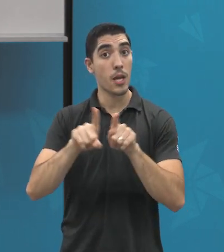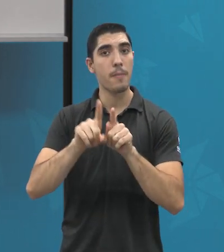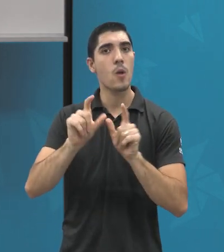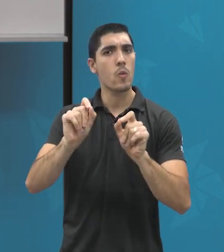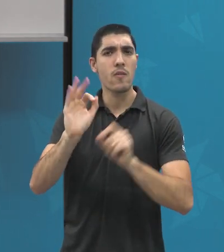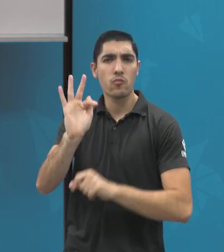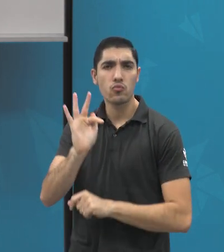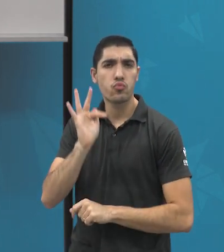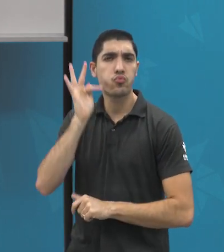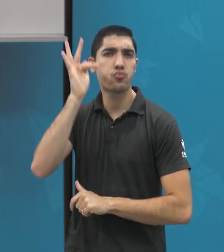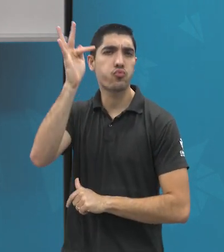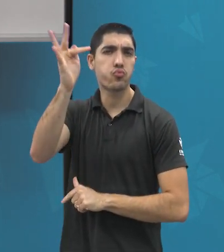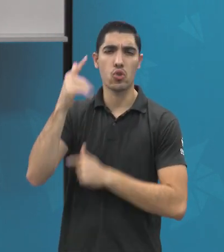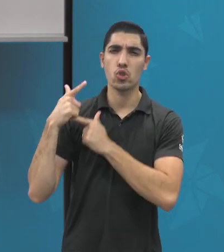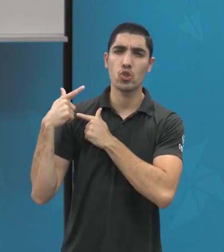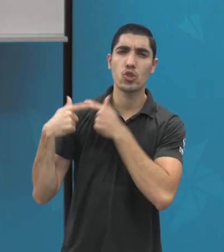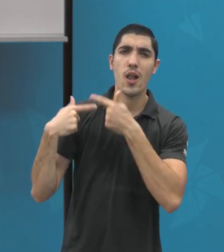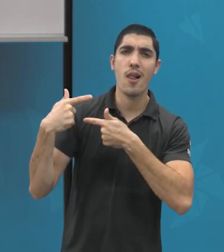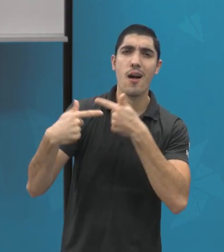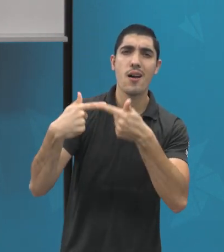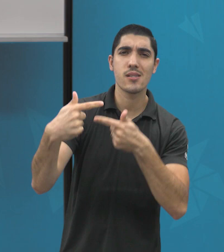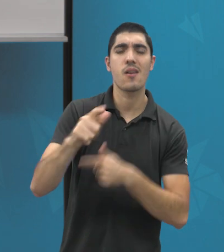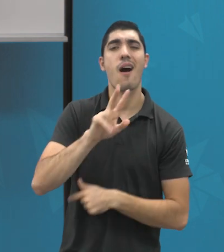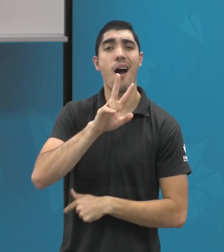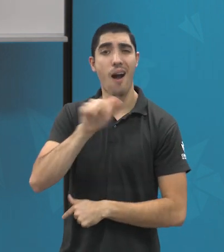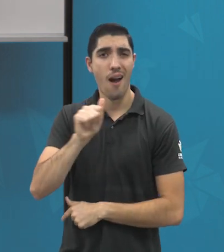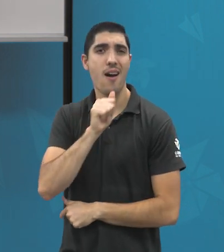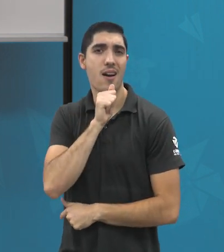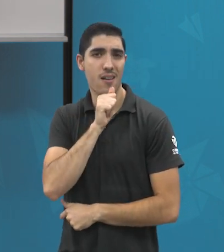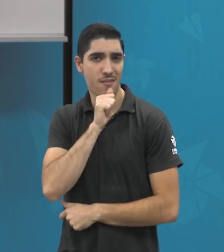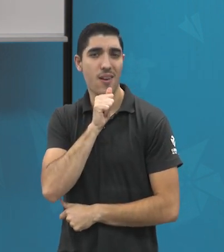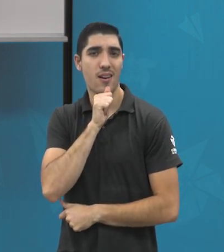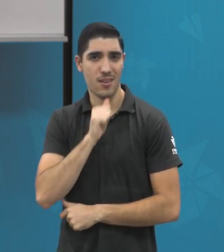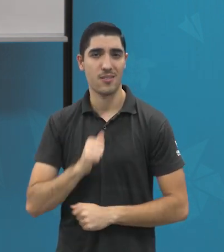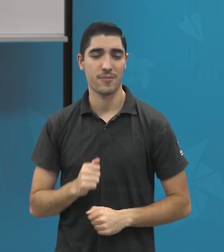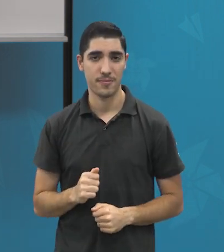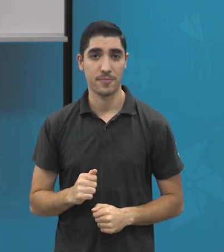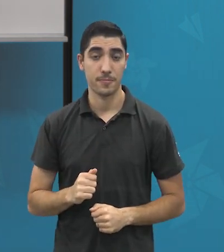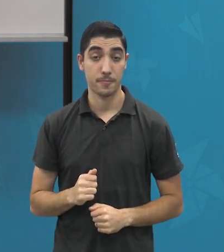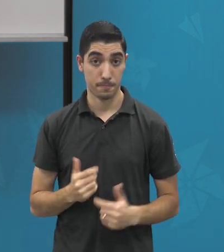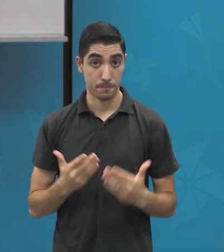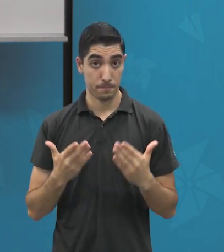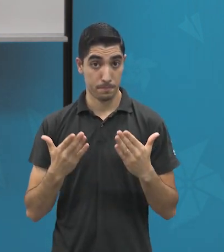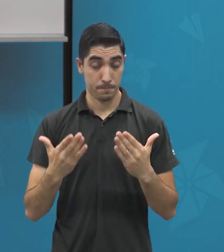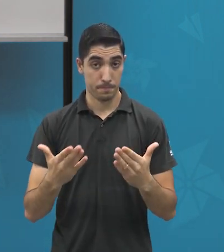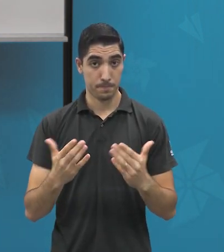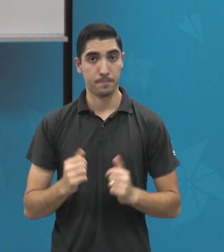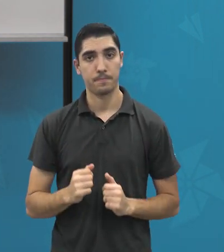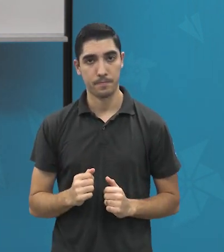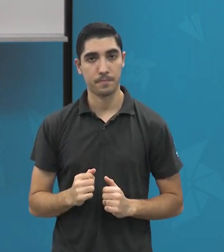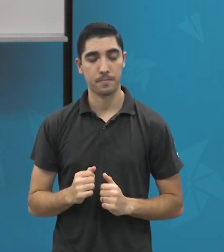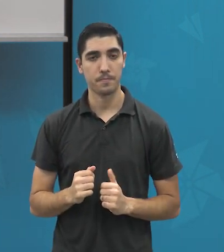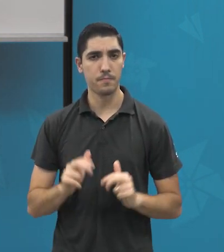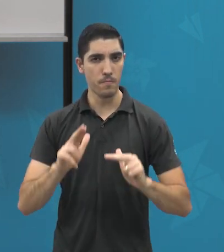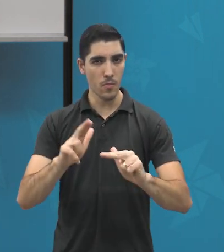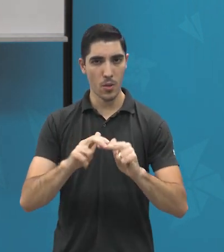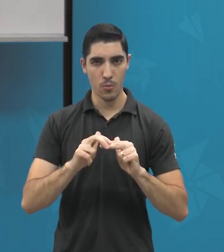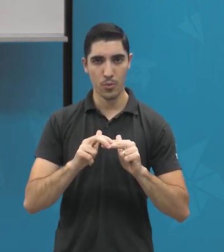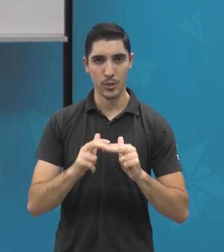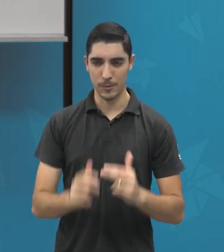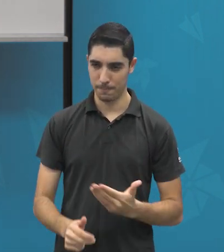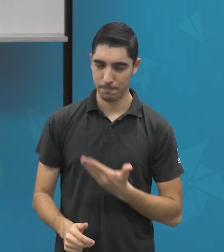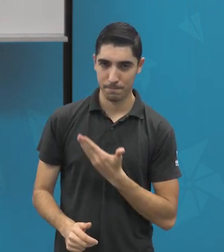existência de gerações que estão por vir ainda nesse mundo. A partir desse